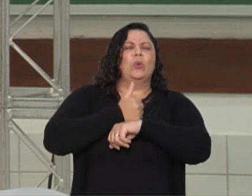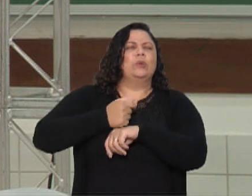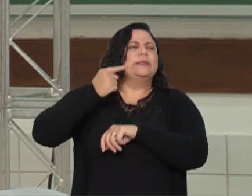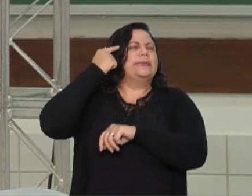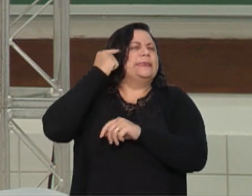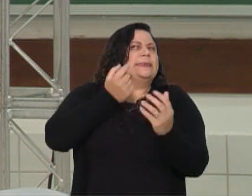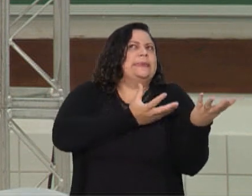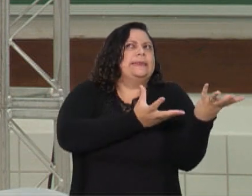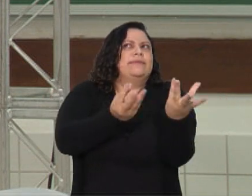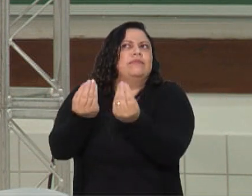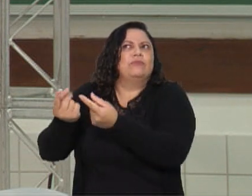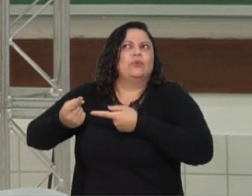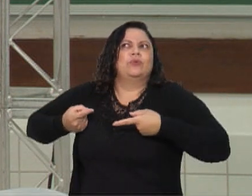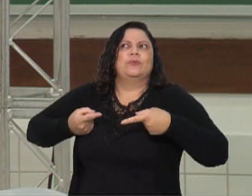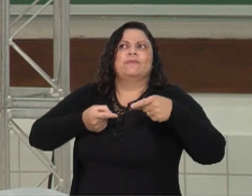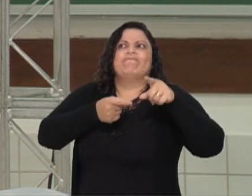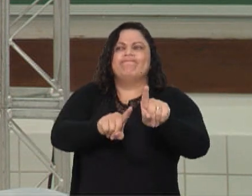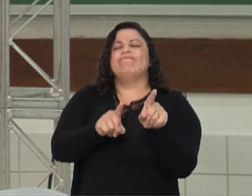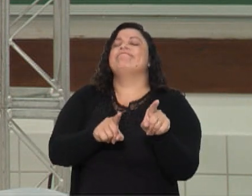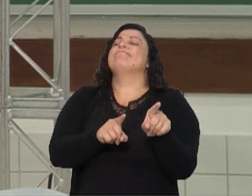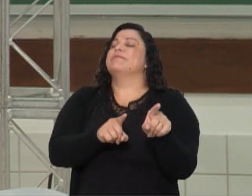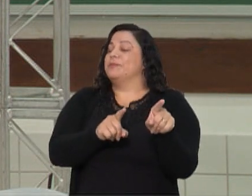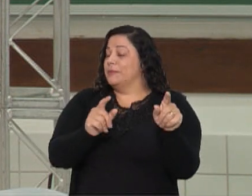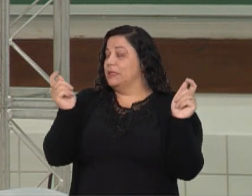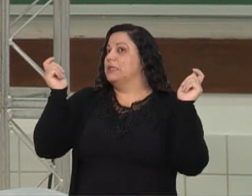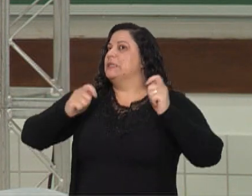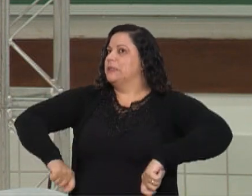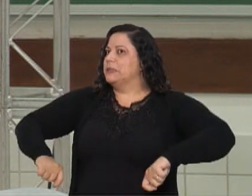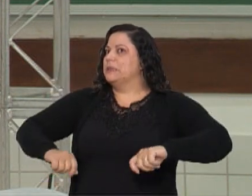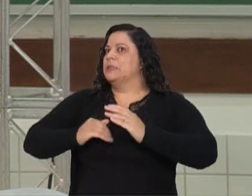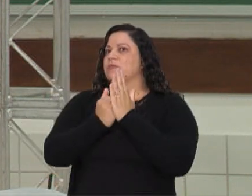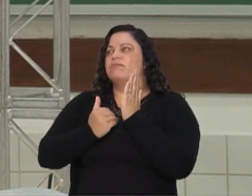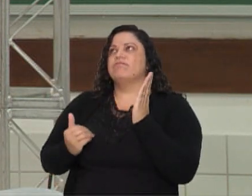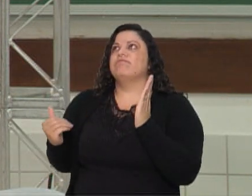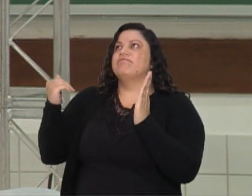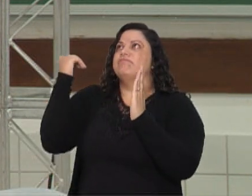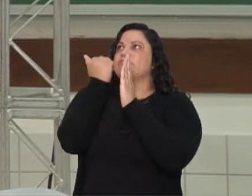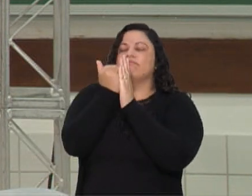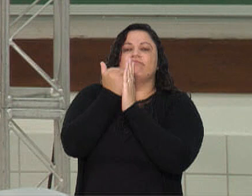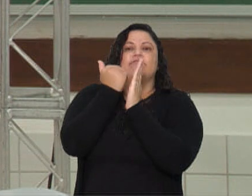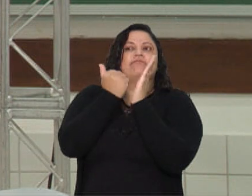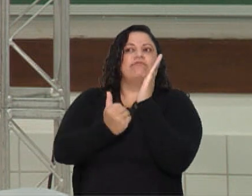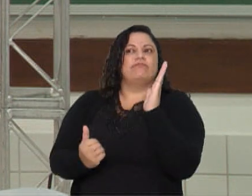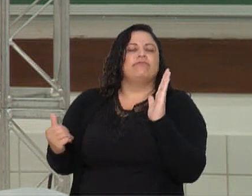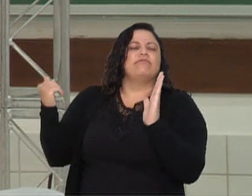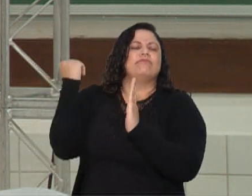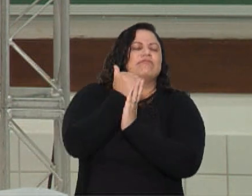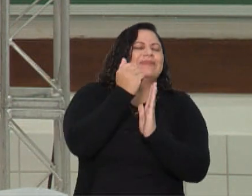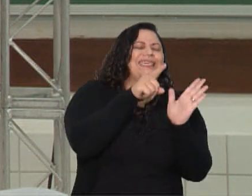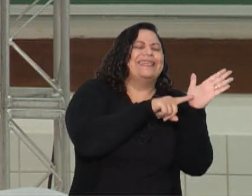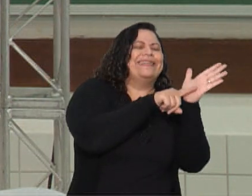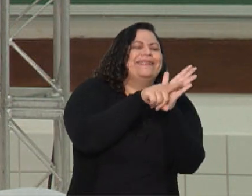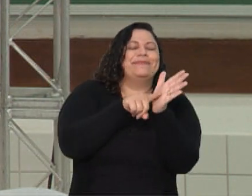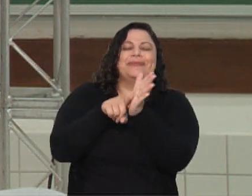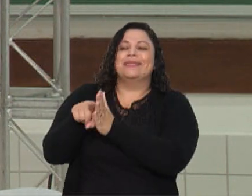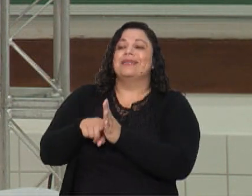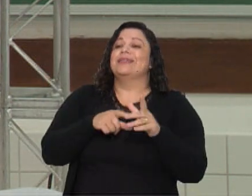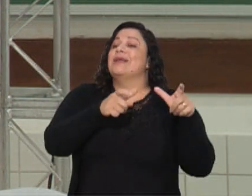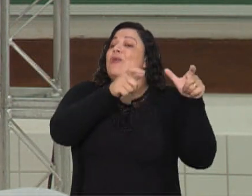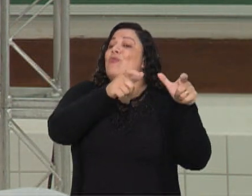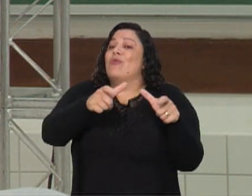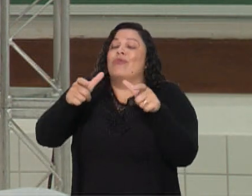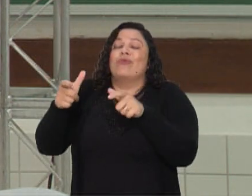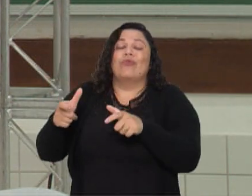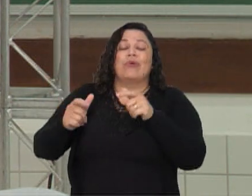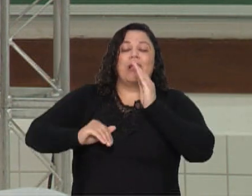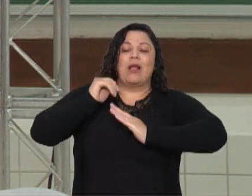trabalho. Quando se encomenda um trabalho para eles, têm muitos desafios, né? Eles têm que pesquisar, gente, o local aonde vai